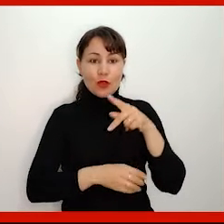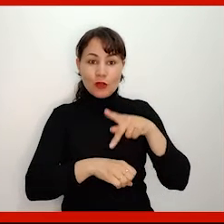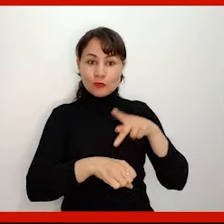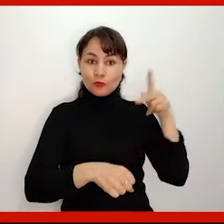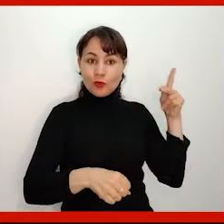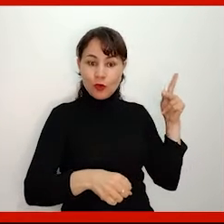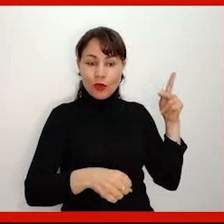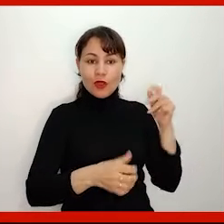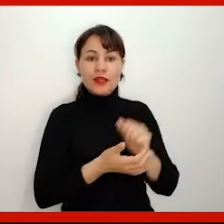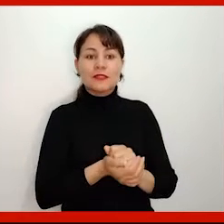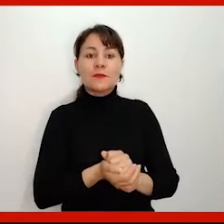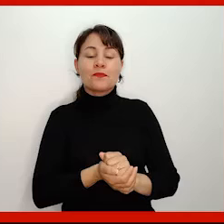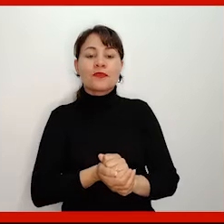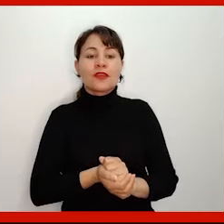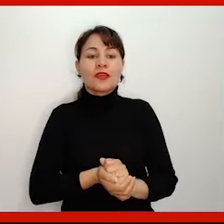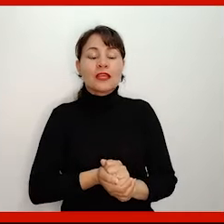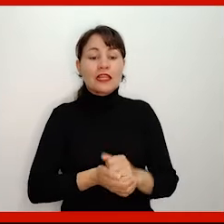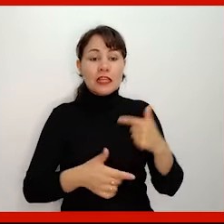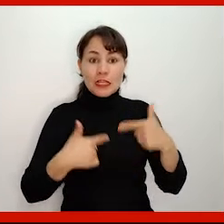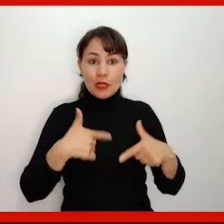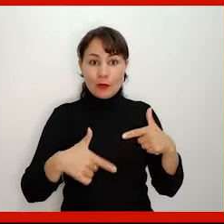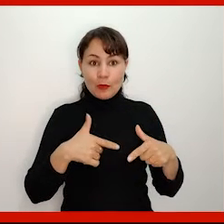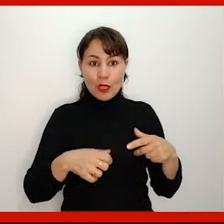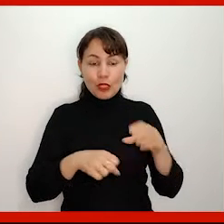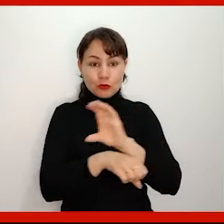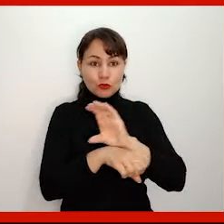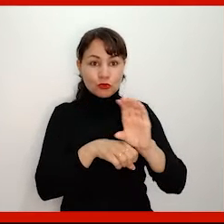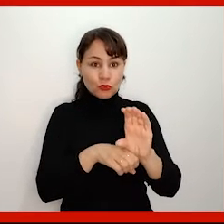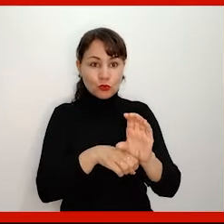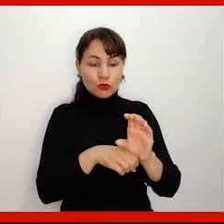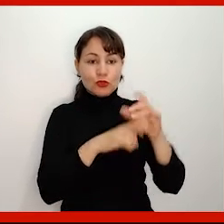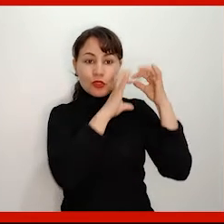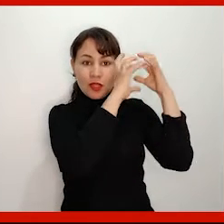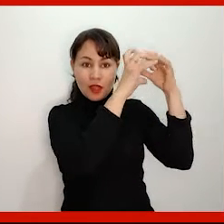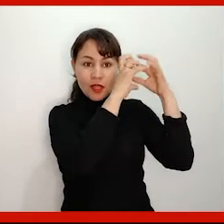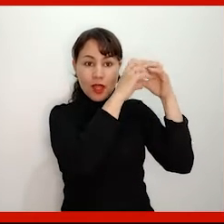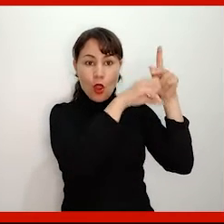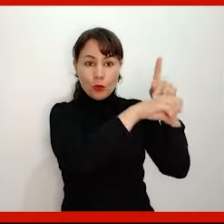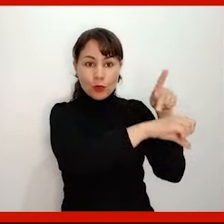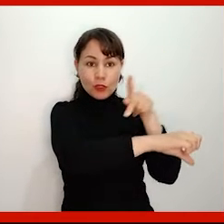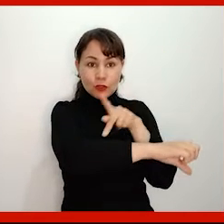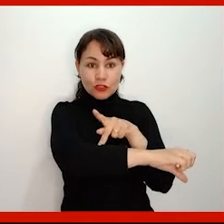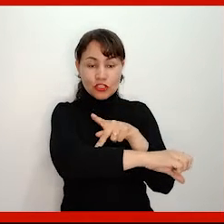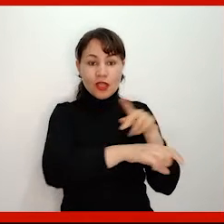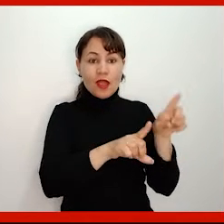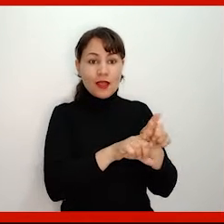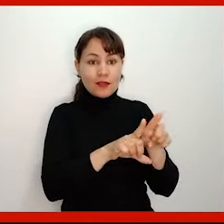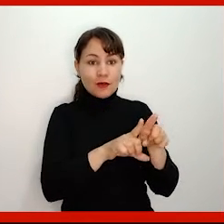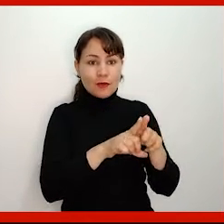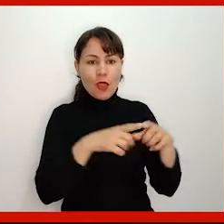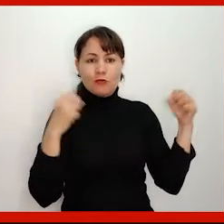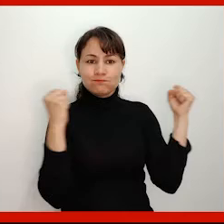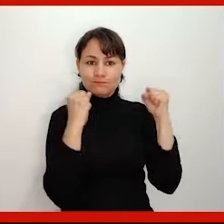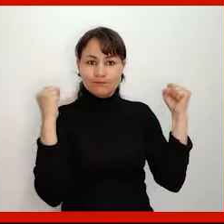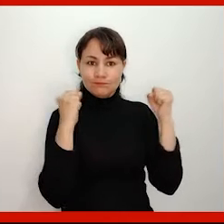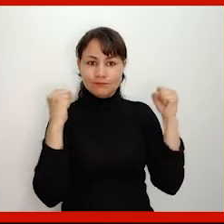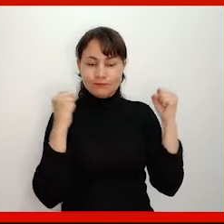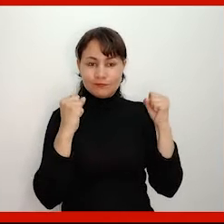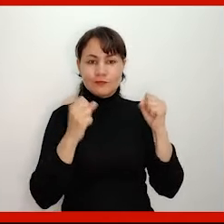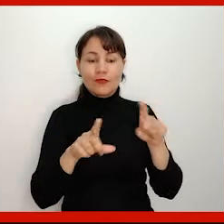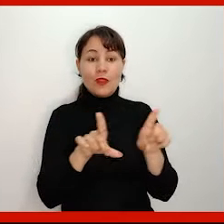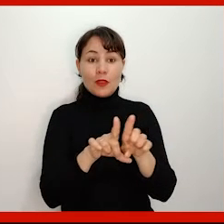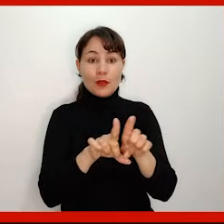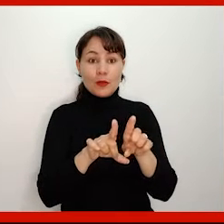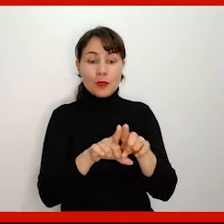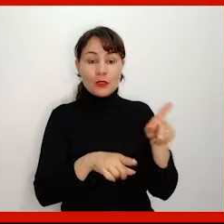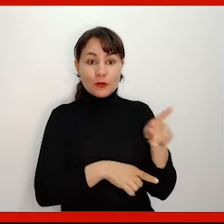Eu sou professora de pós-graduação do SensoPEG, atuo nos cursos de neuropsicopedagogia e também no curso de